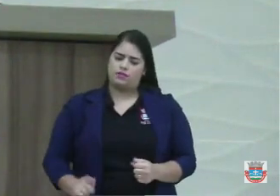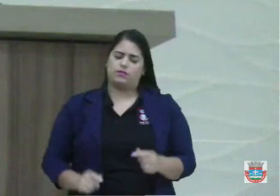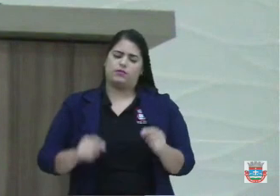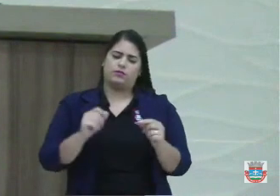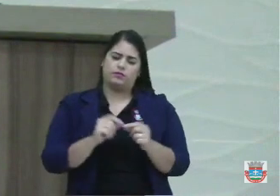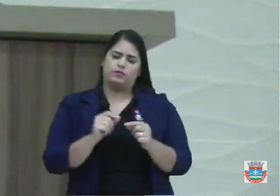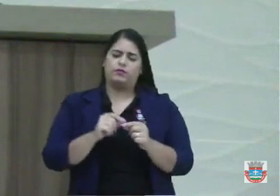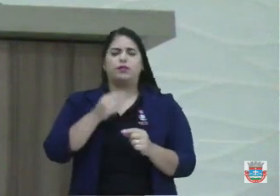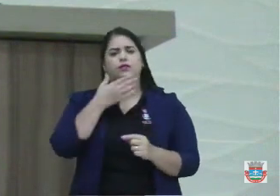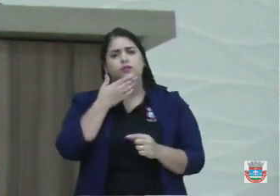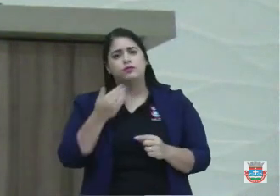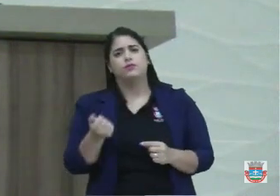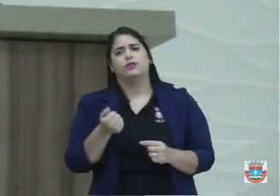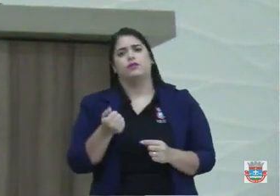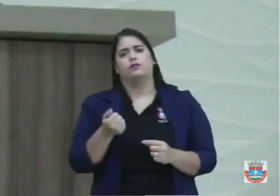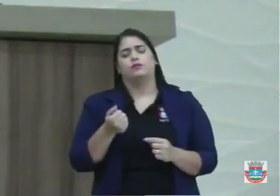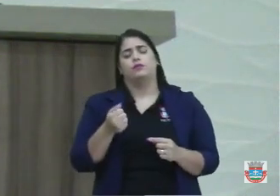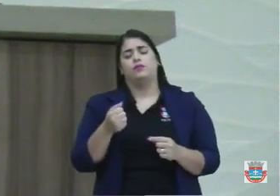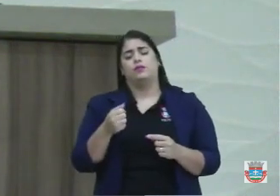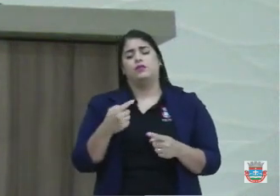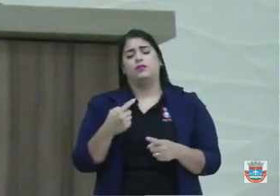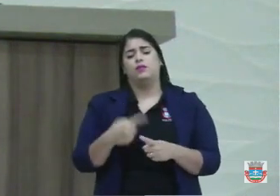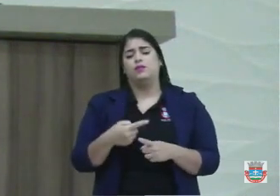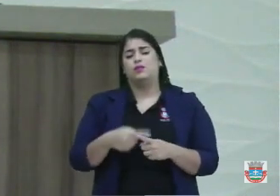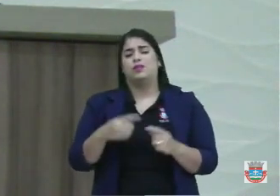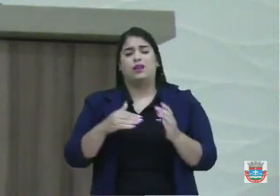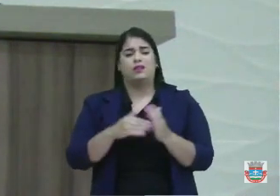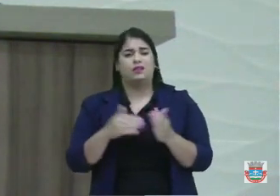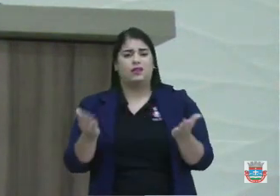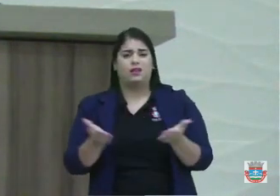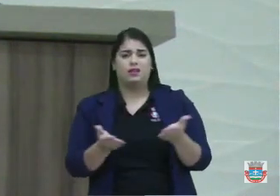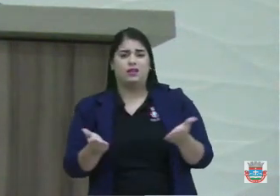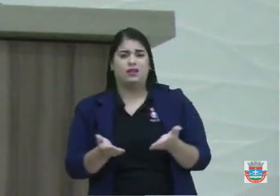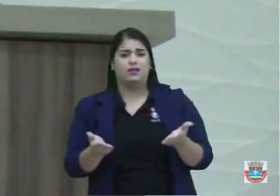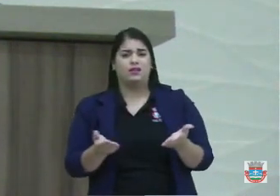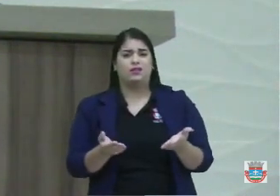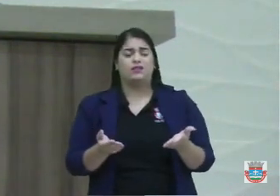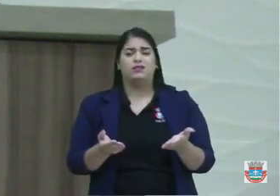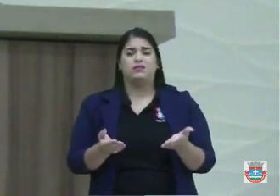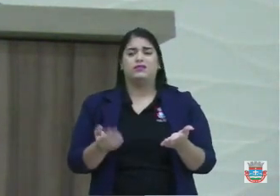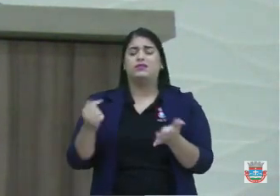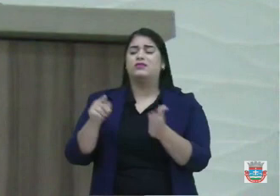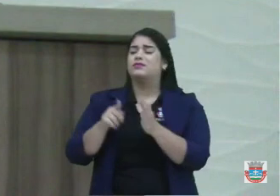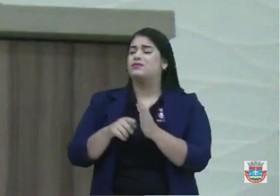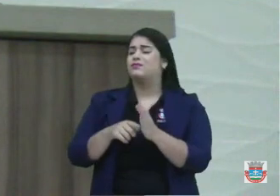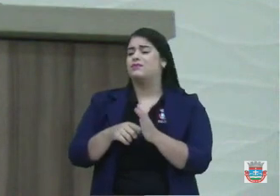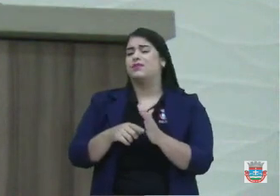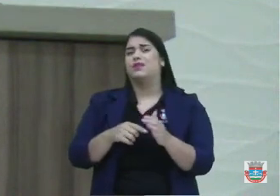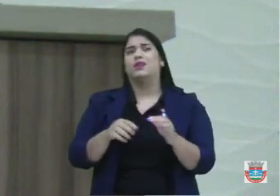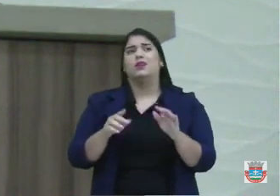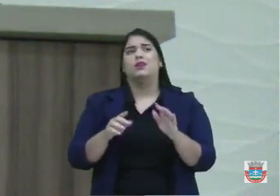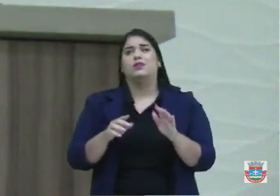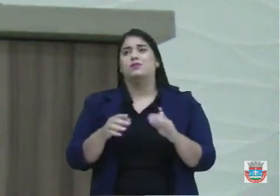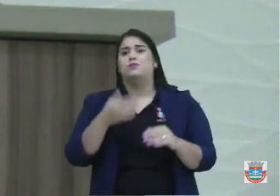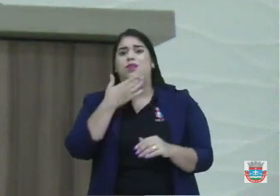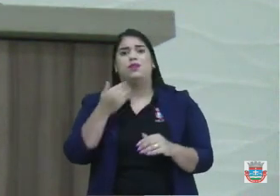porque até agora, infelizmente, a gente fica se perguntando quando é que vai